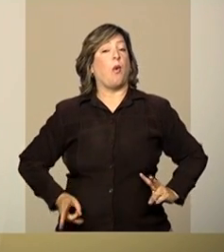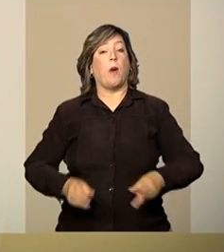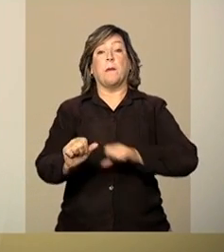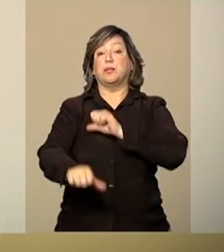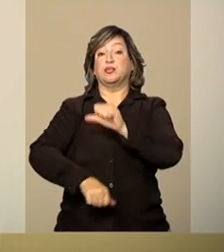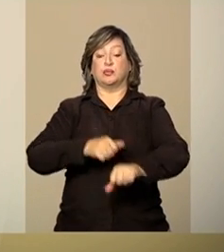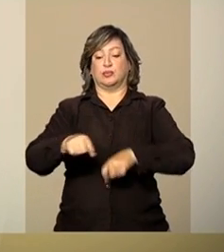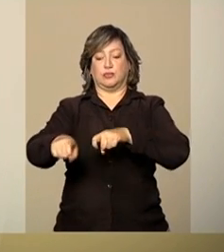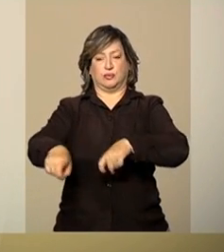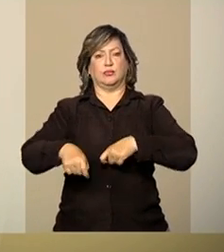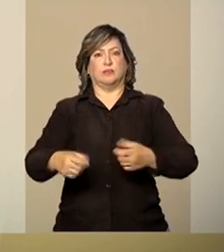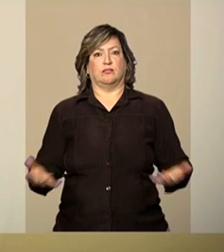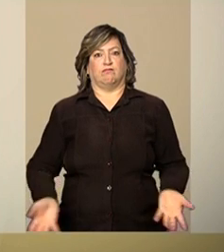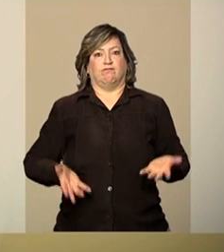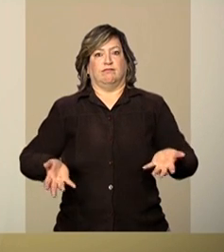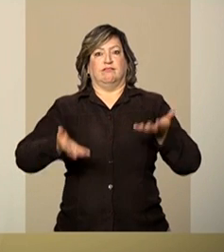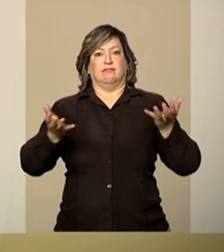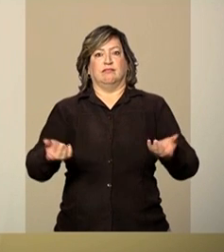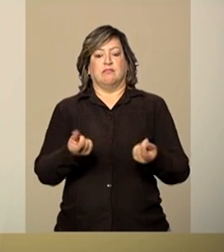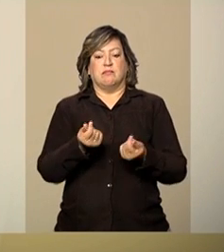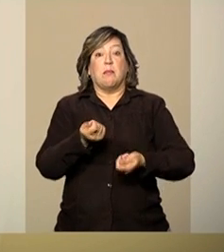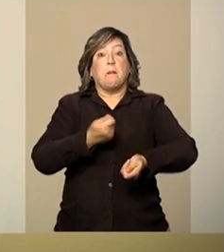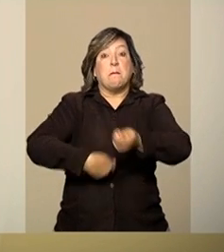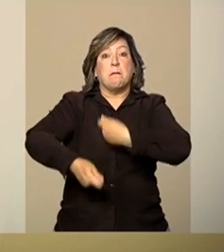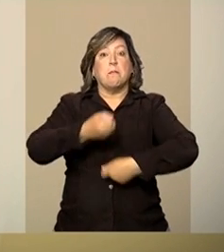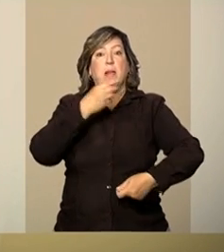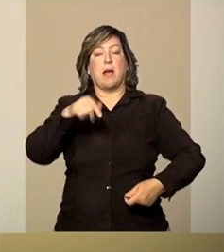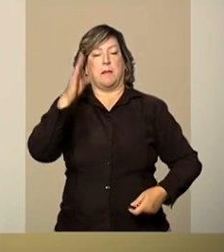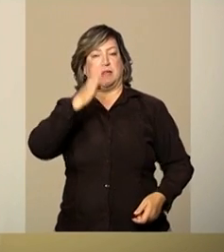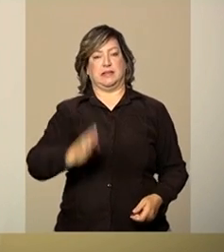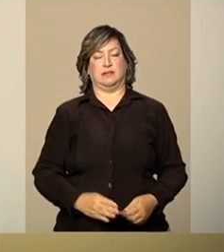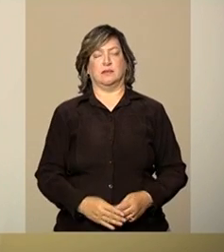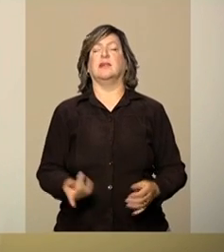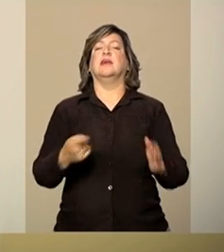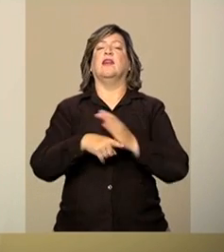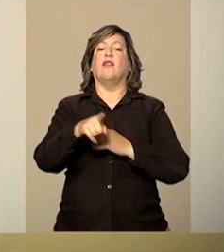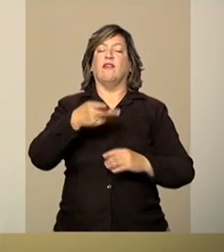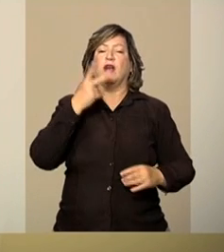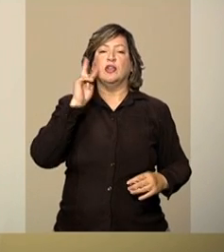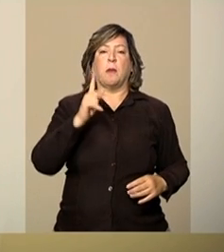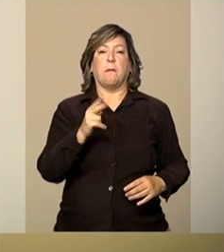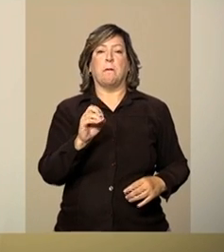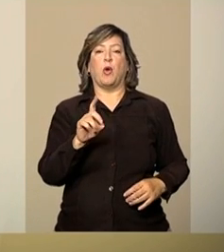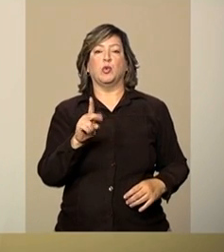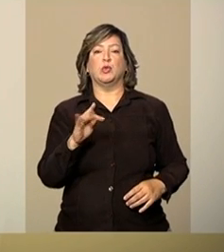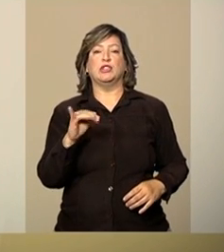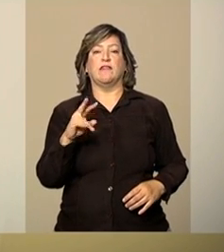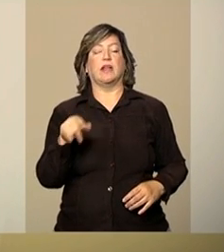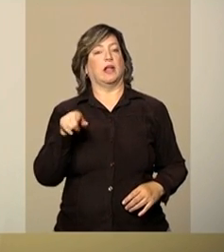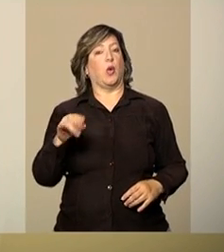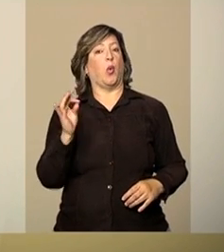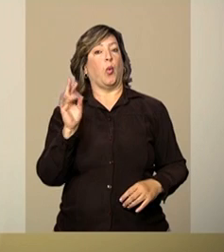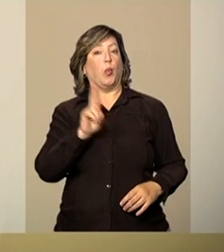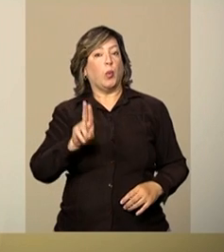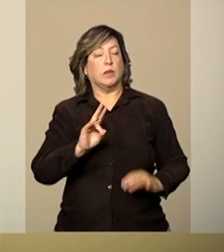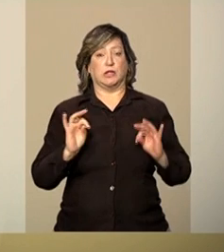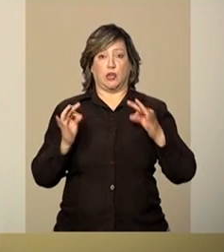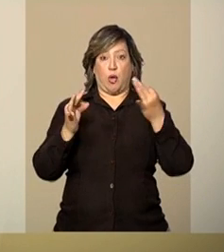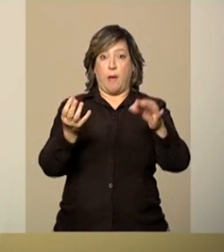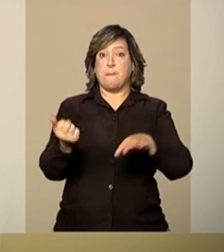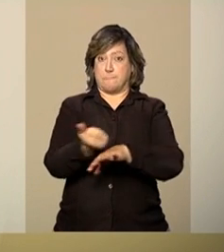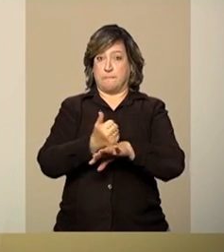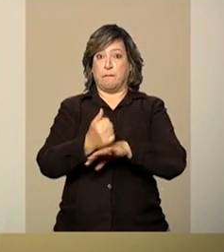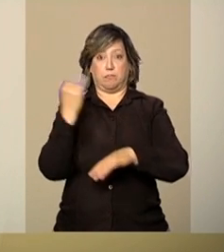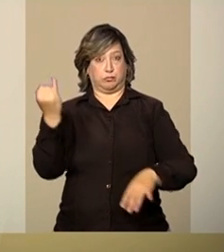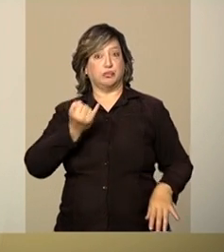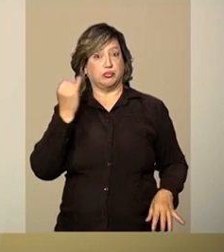campo e gerando as riquezas para o Brasil a senhora falou em produtividade o uso de tecnologia é importante para melhorar a produtividade